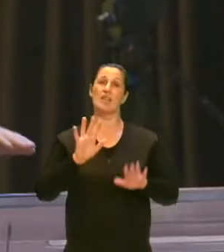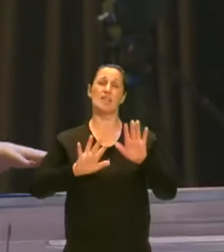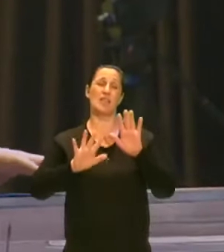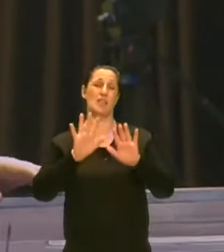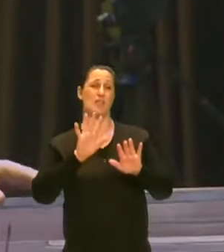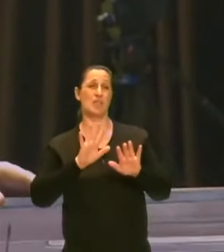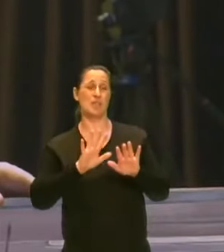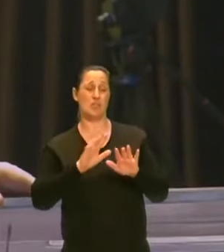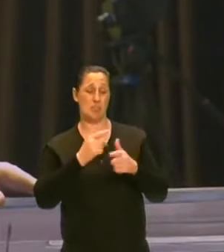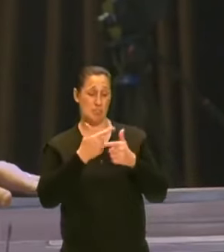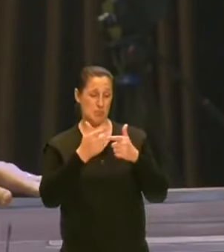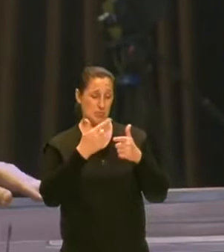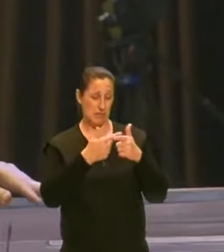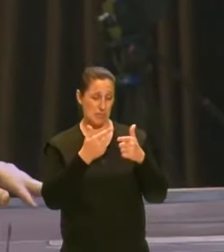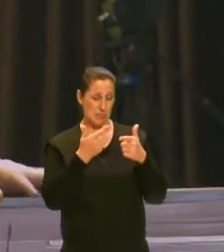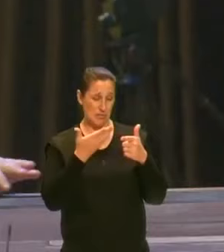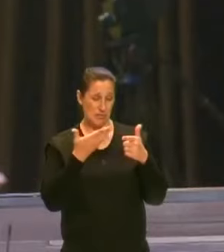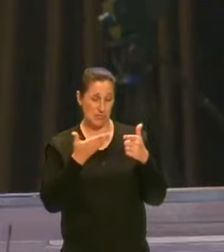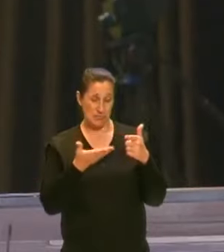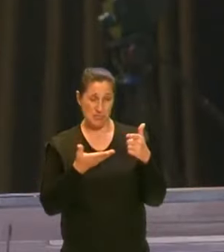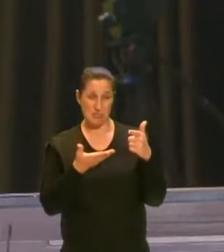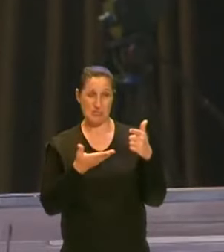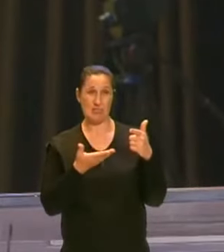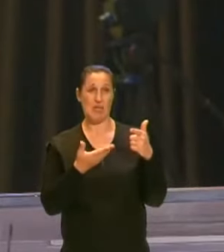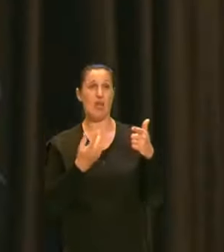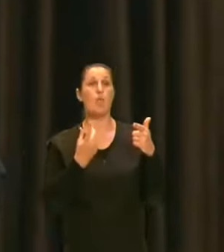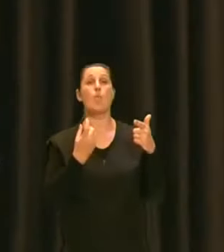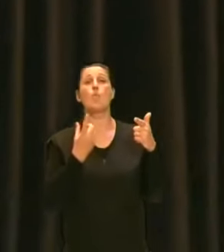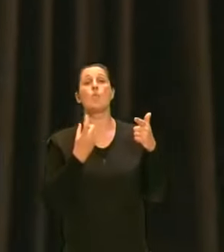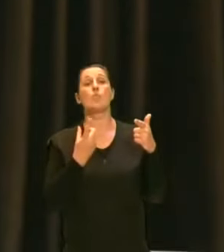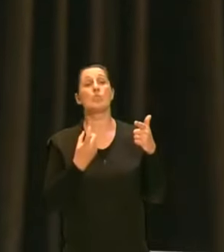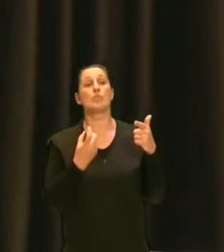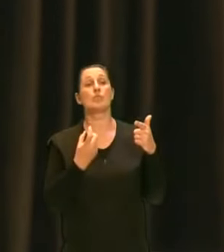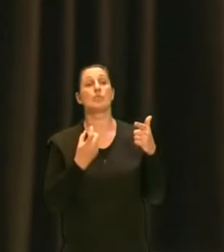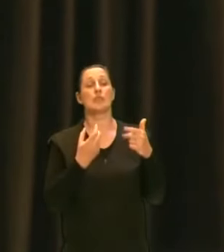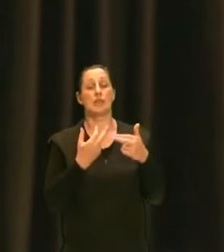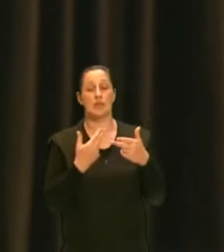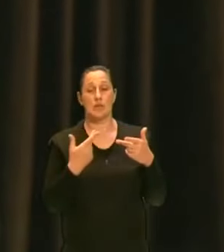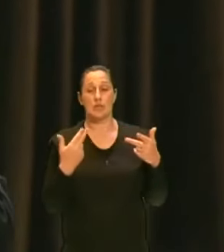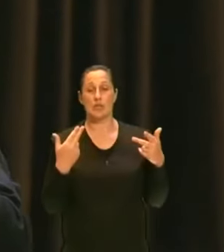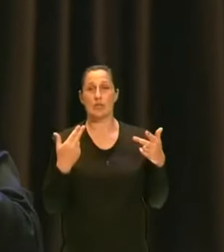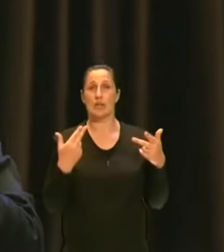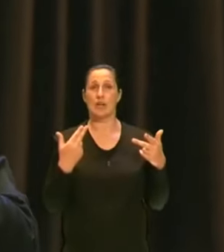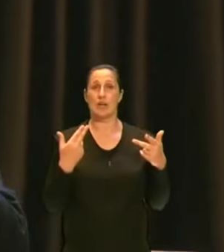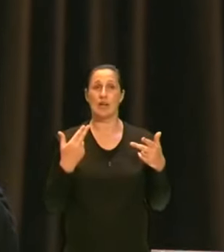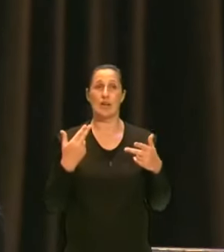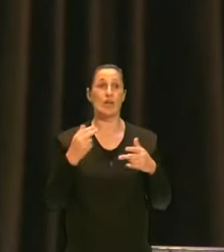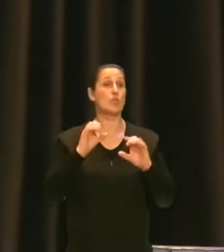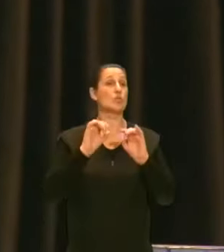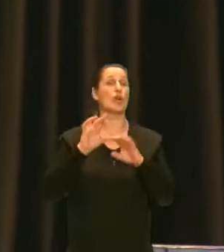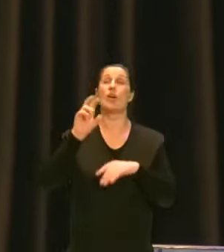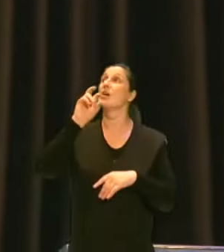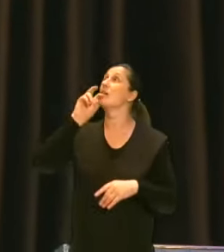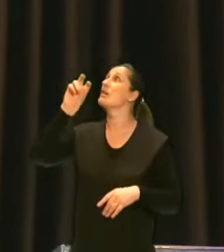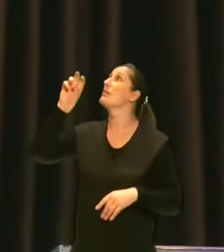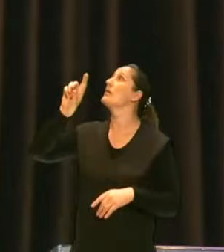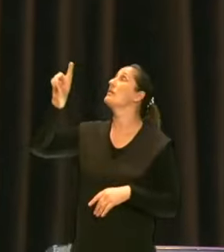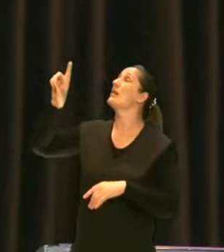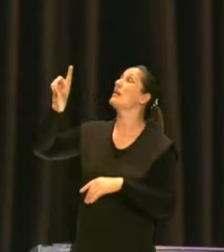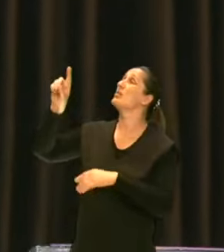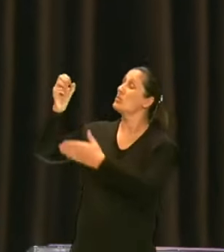mais solução, e a única coisa que você sabe fazer como eu é falar, Deus, dá um jeito, me ajuda. A gente